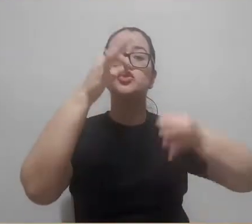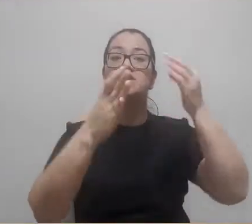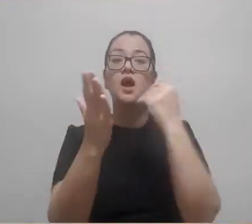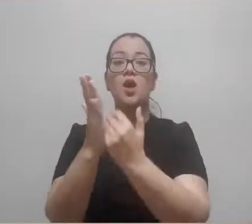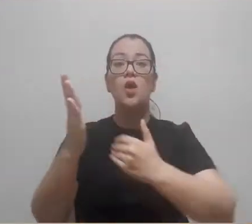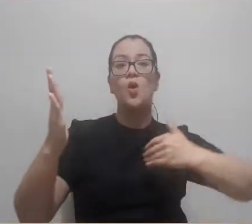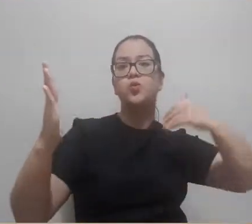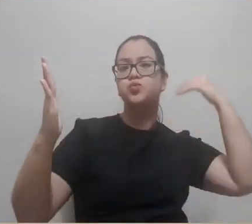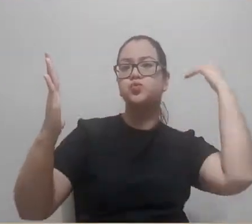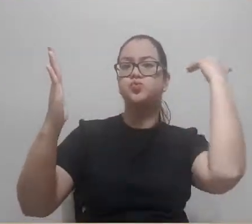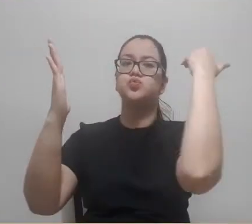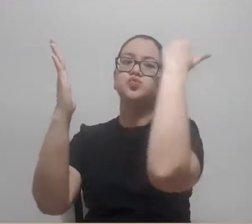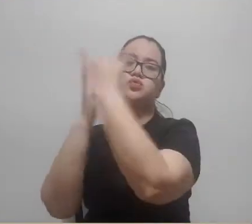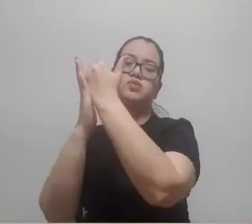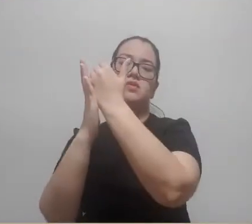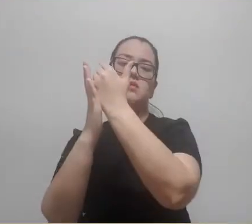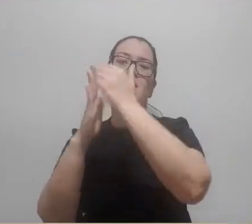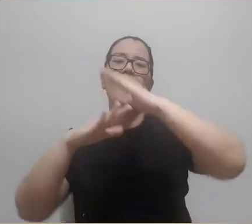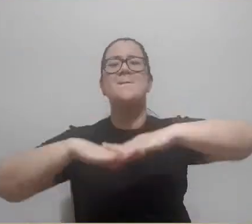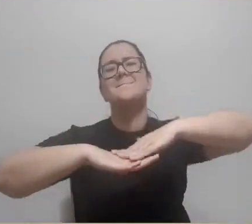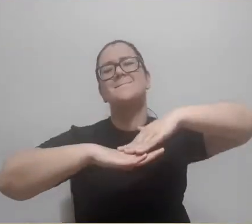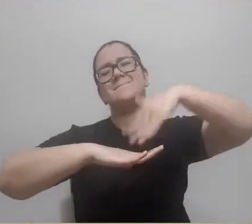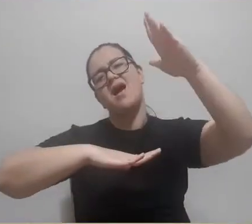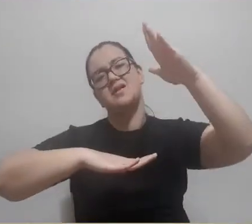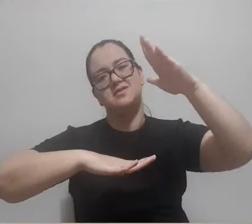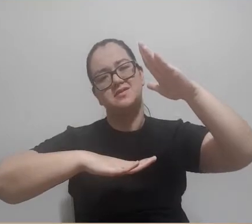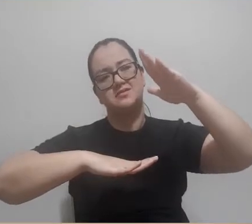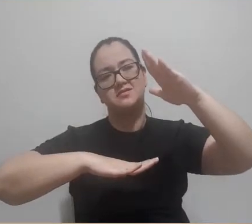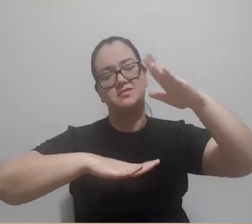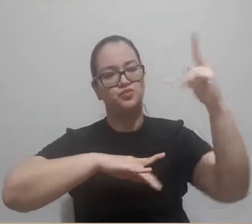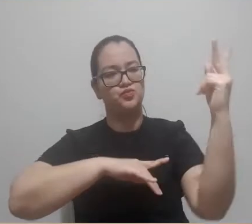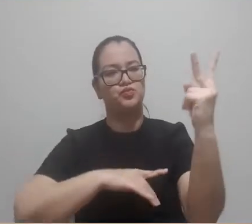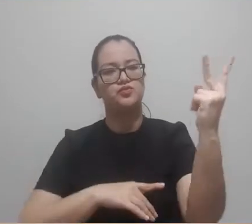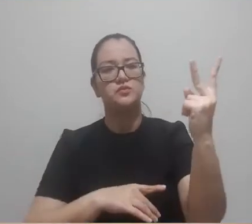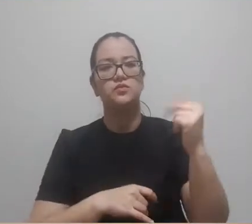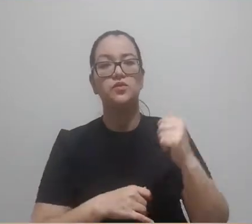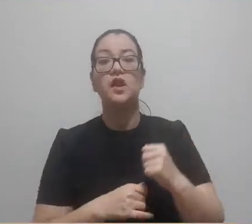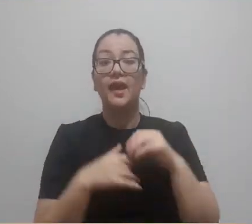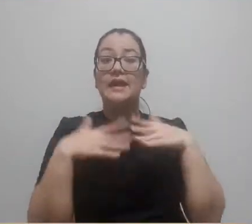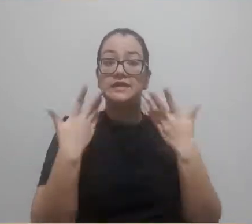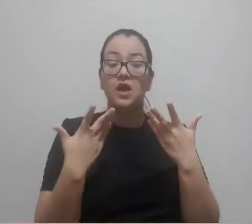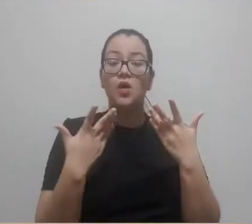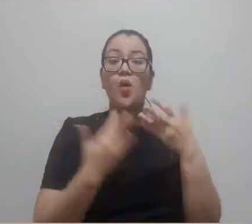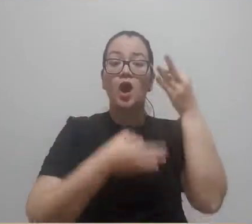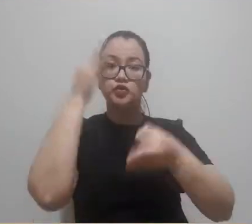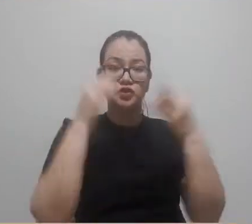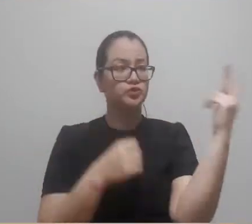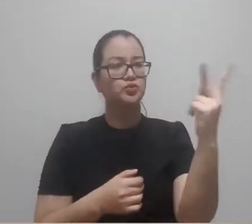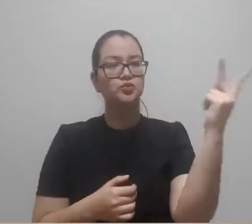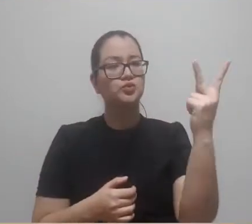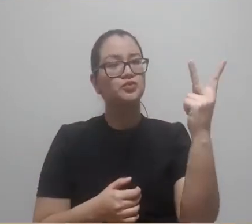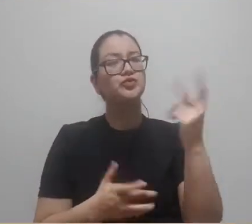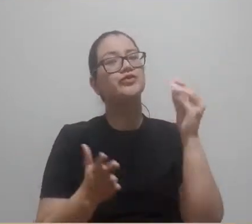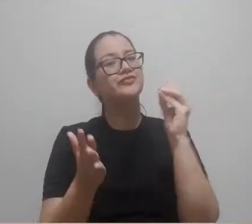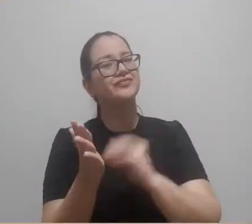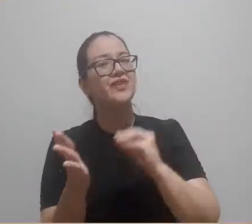que vá além do que esses homens estão apresentando para vocês. Então isso mostra que a justiça deles era